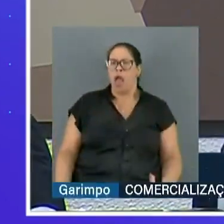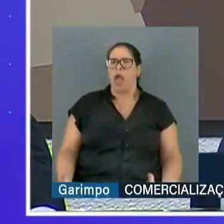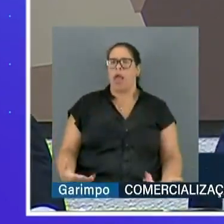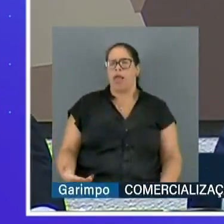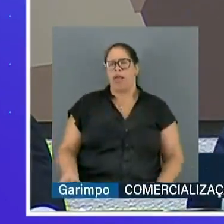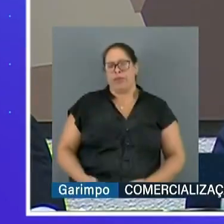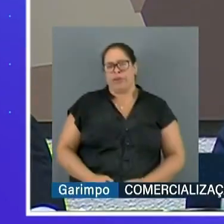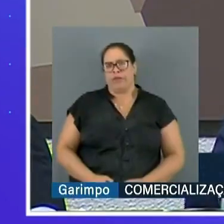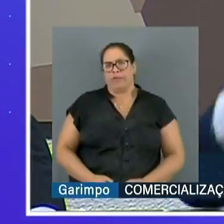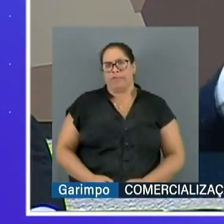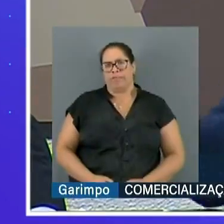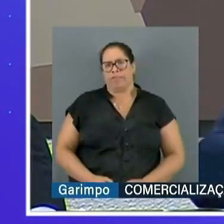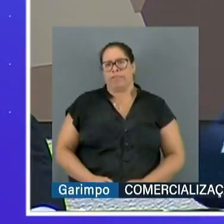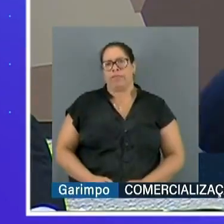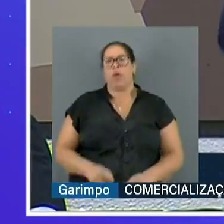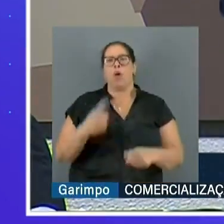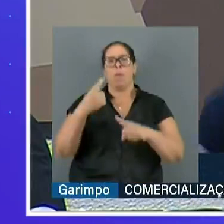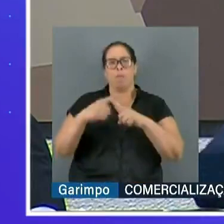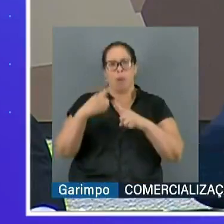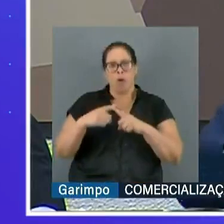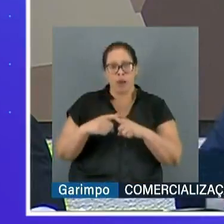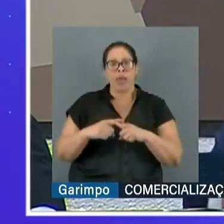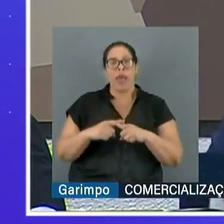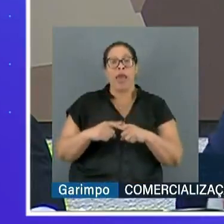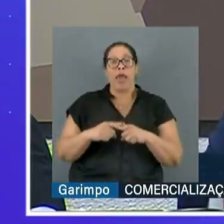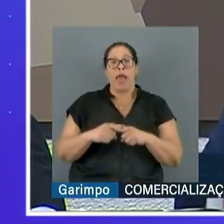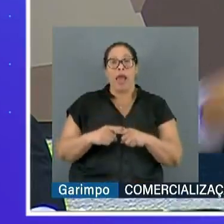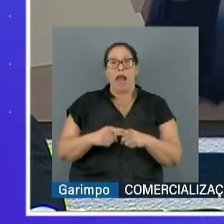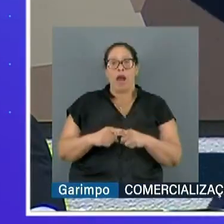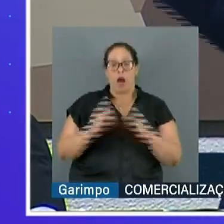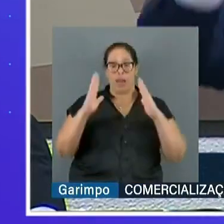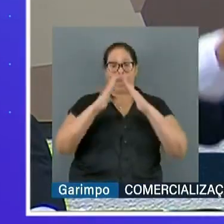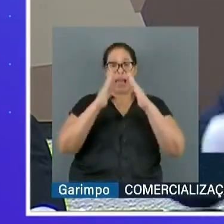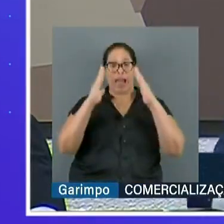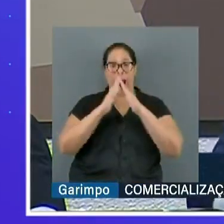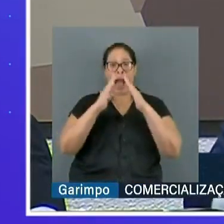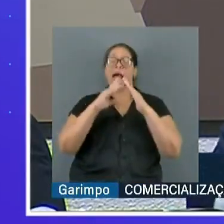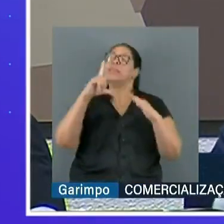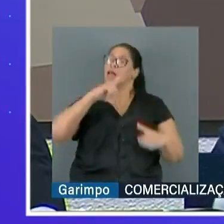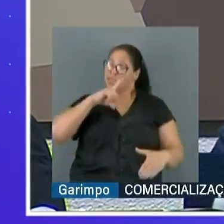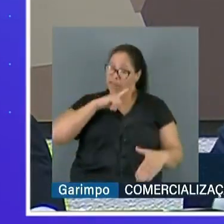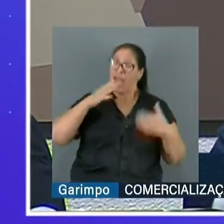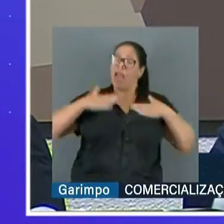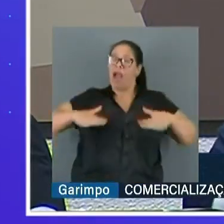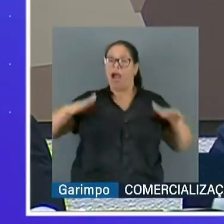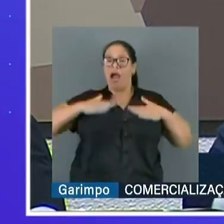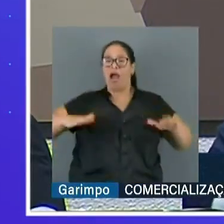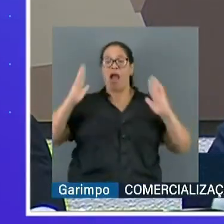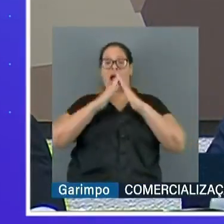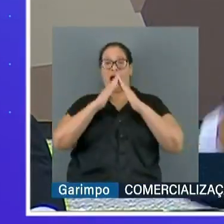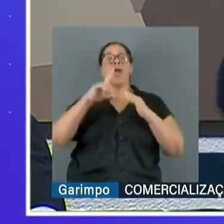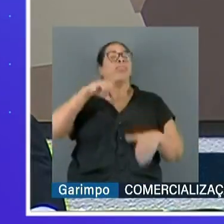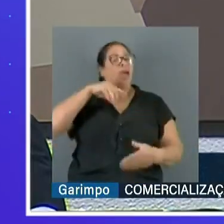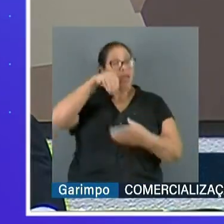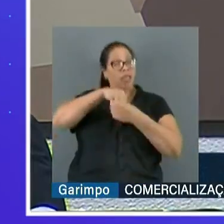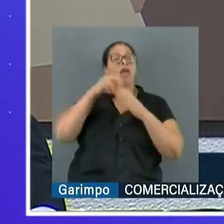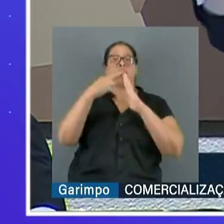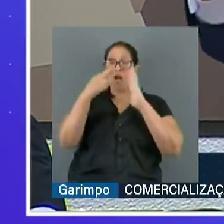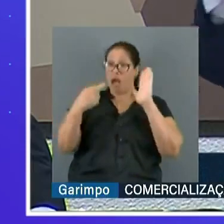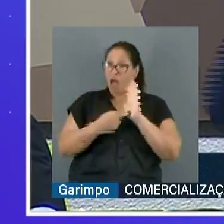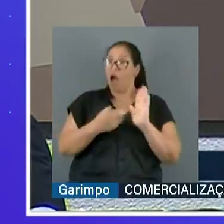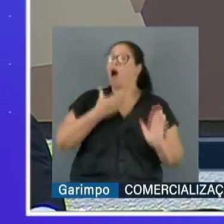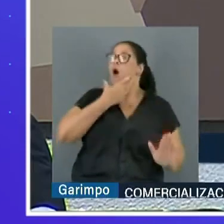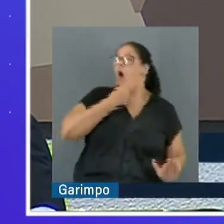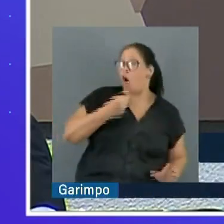GoNet eles estão eh digamos assim em prateleiras diferentes pros senadores que estão sabatinando os dois Boa tarde mais uma